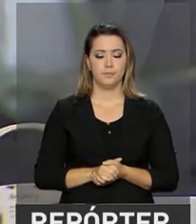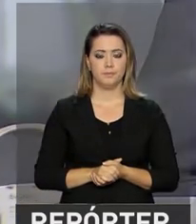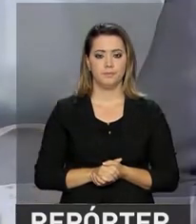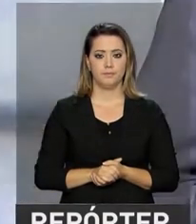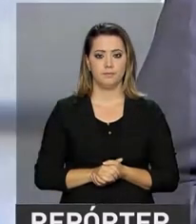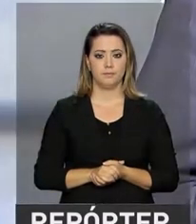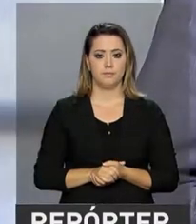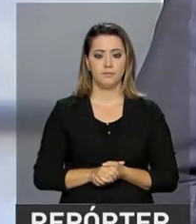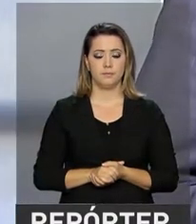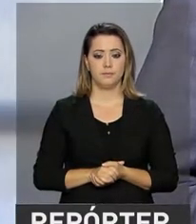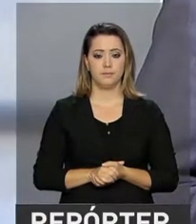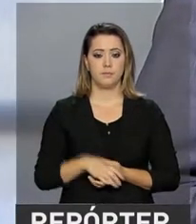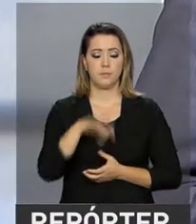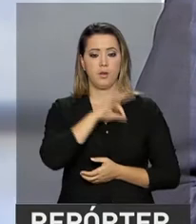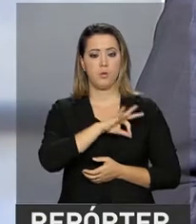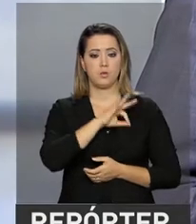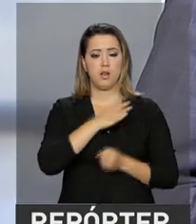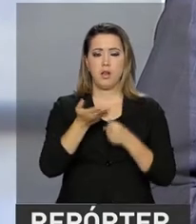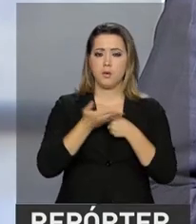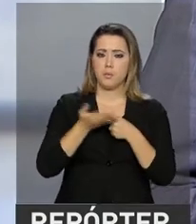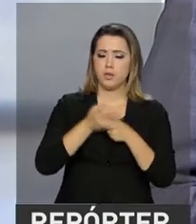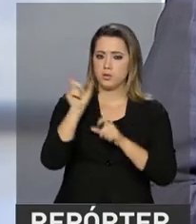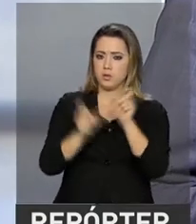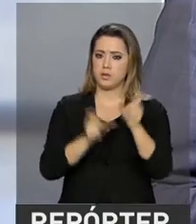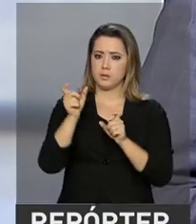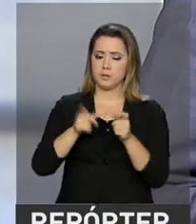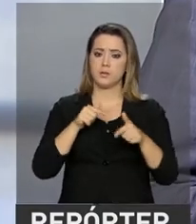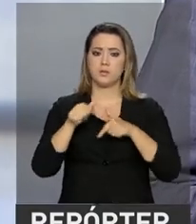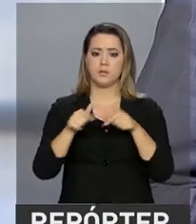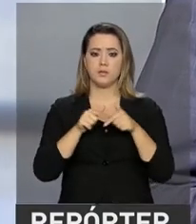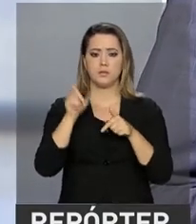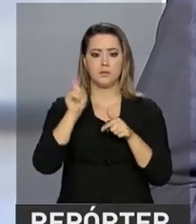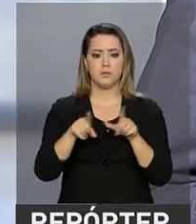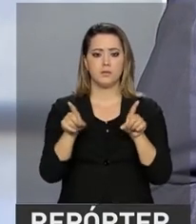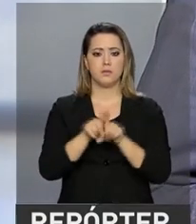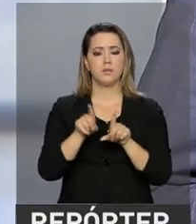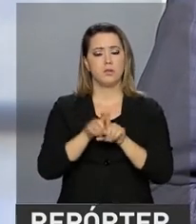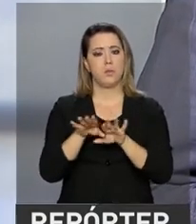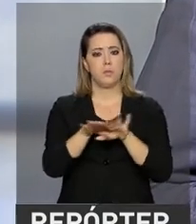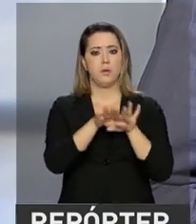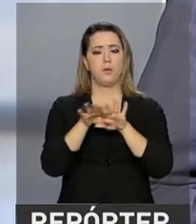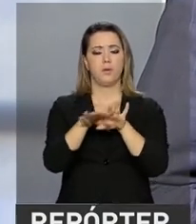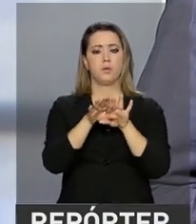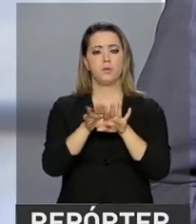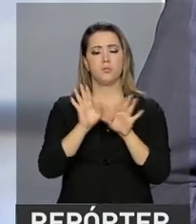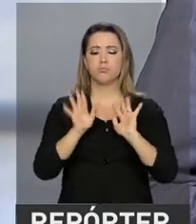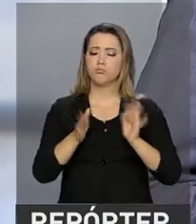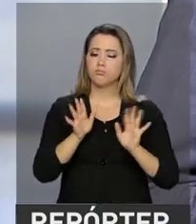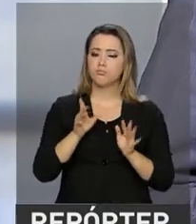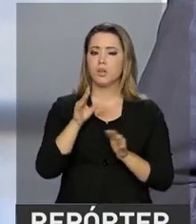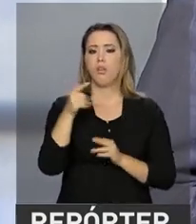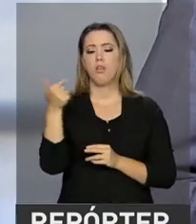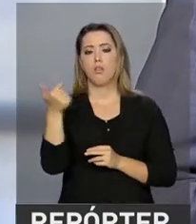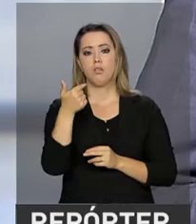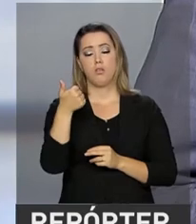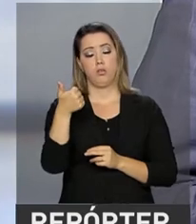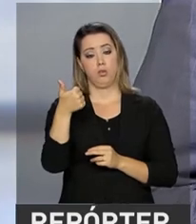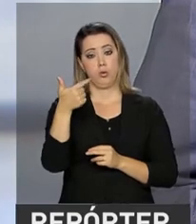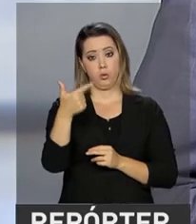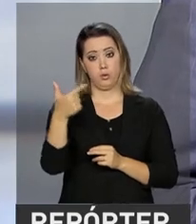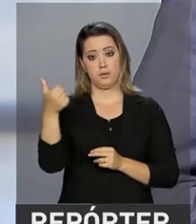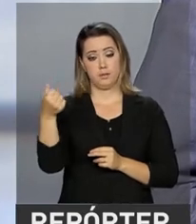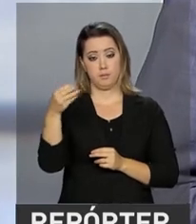a renda média real das pessoas ocupadas também ficou estável em torno de 2.100